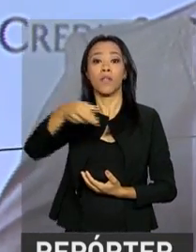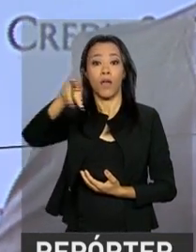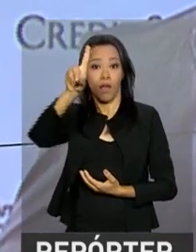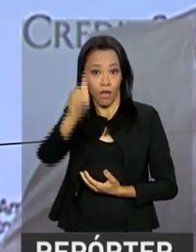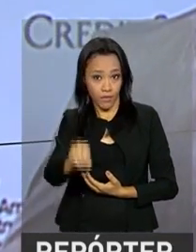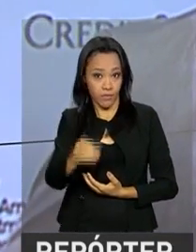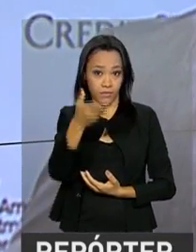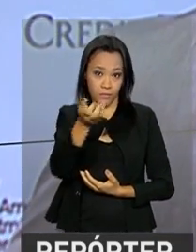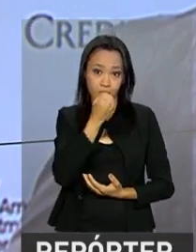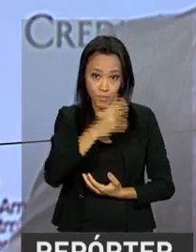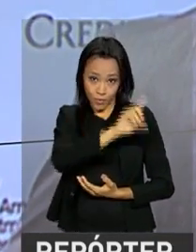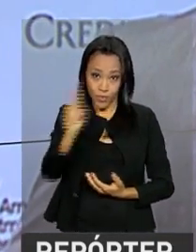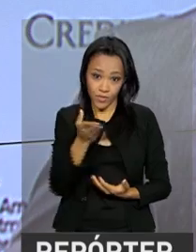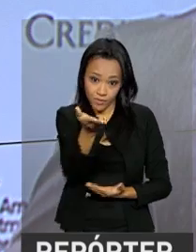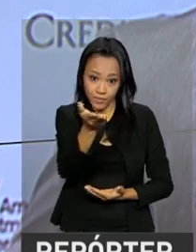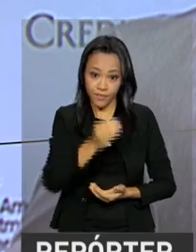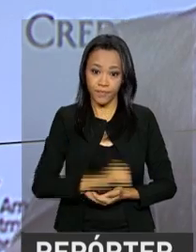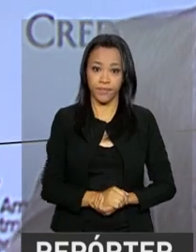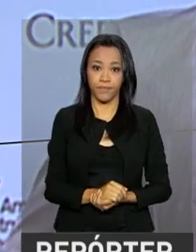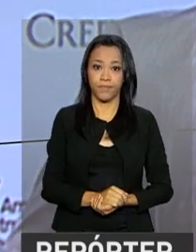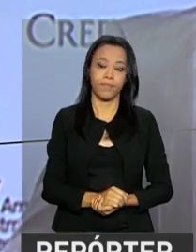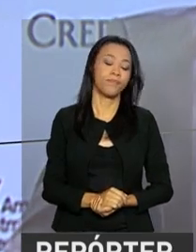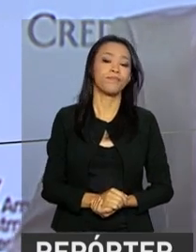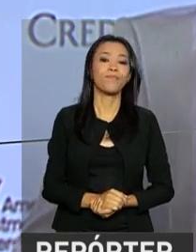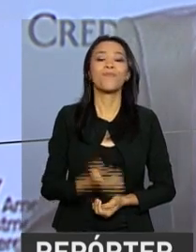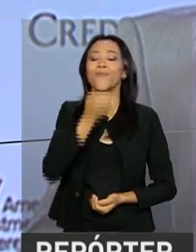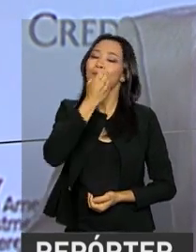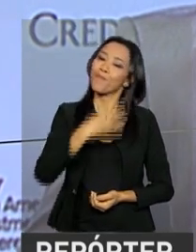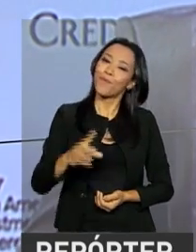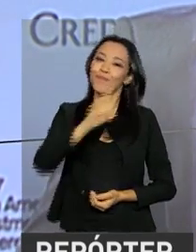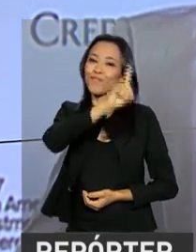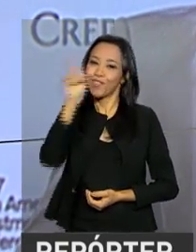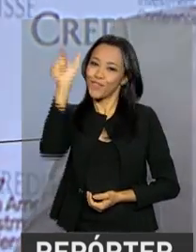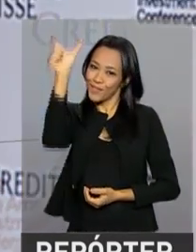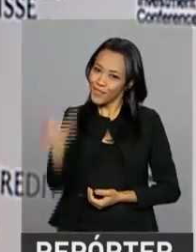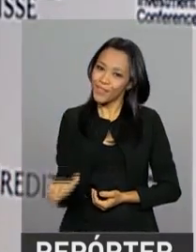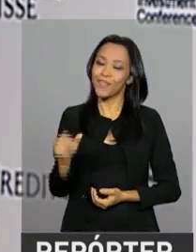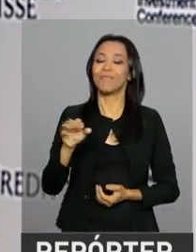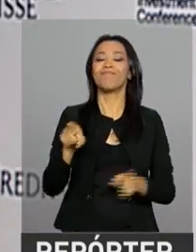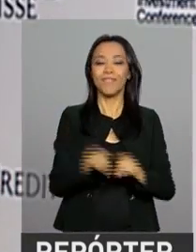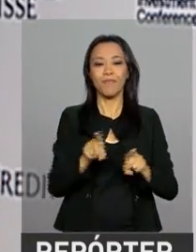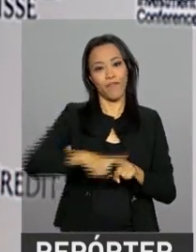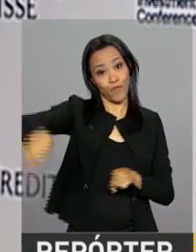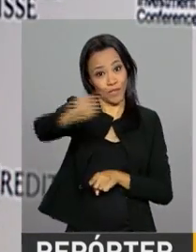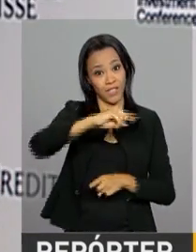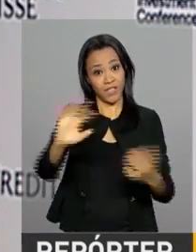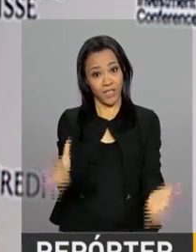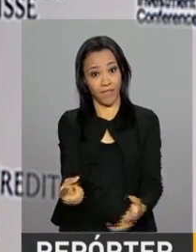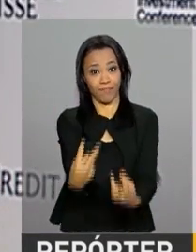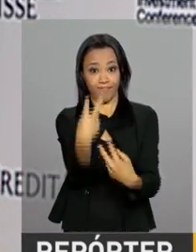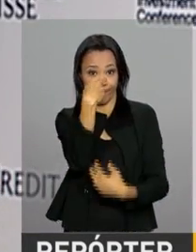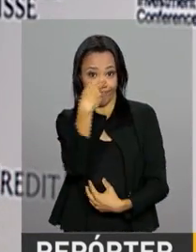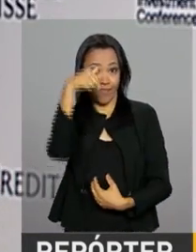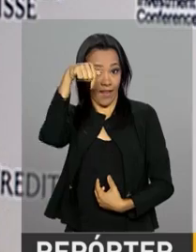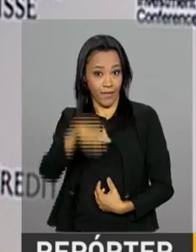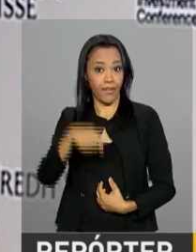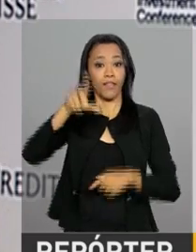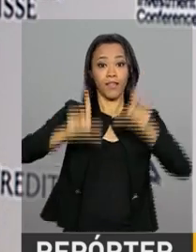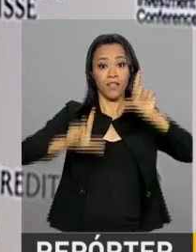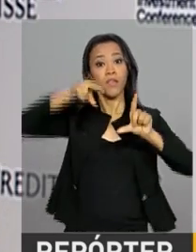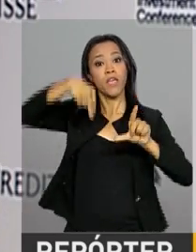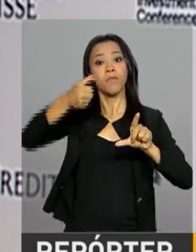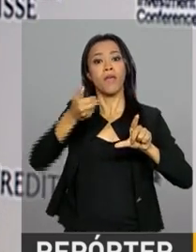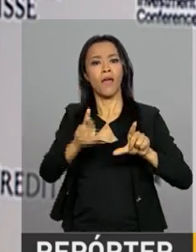Leonardo bom dia para você bom dia Leandro bom dia para você também que acompanha aqui a programação da TVN